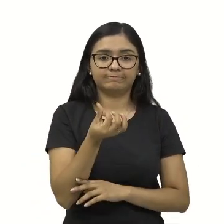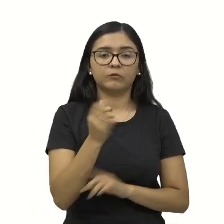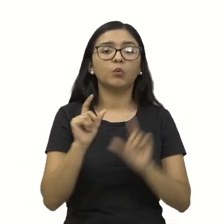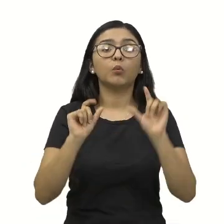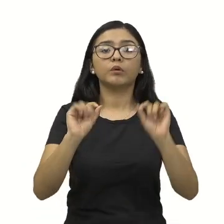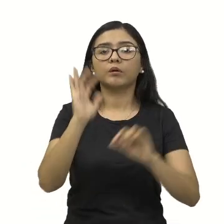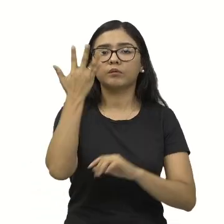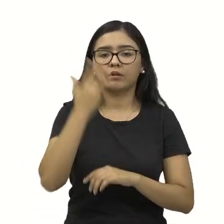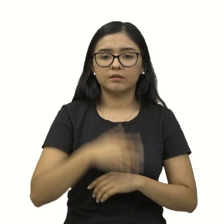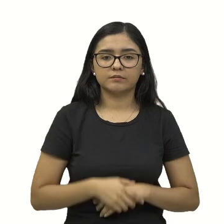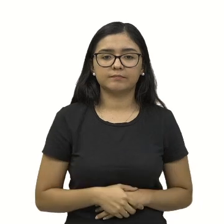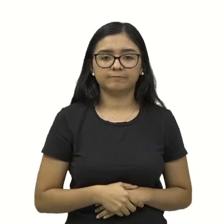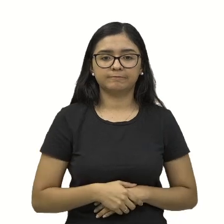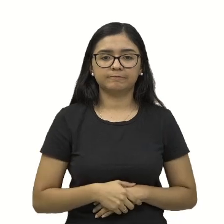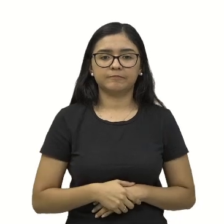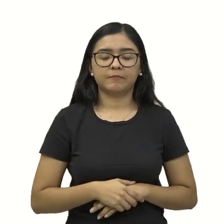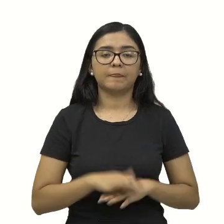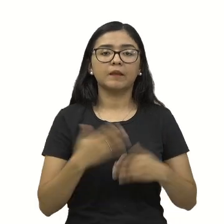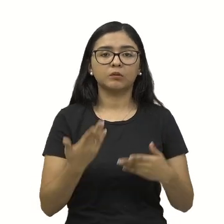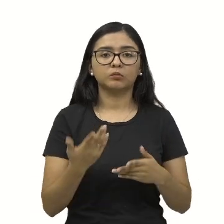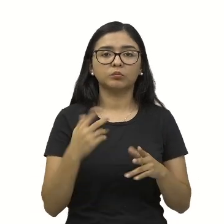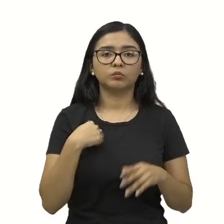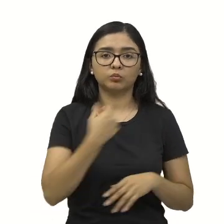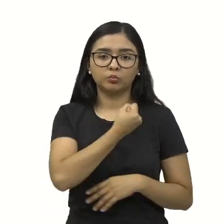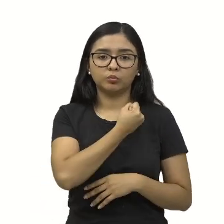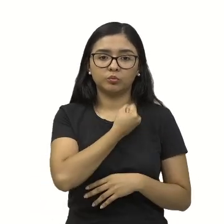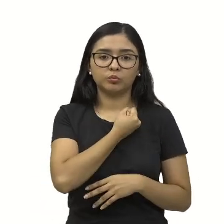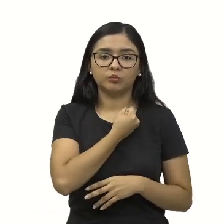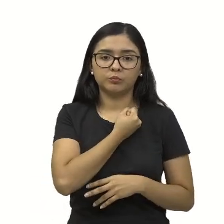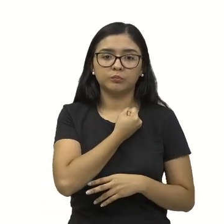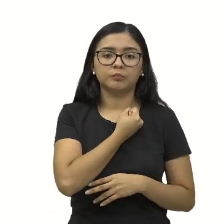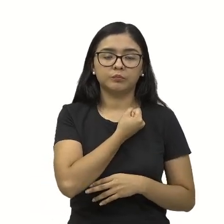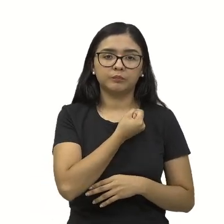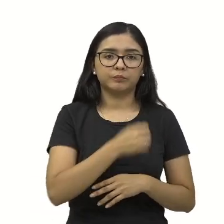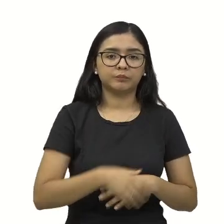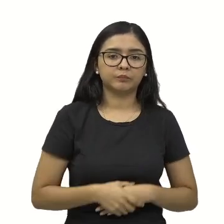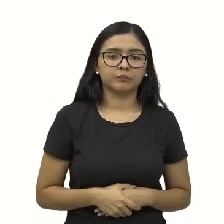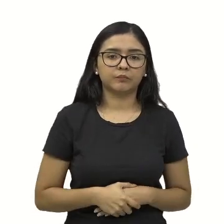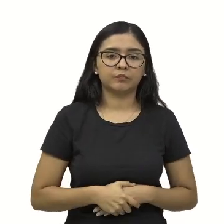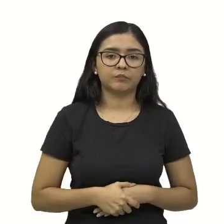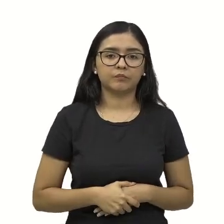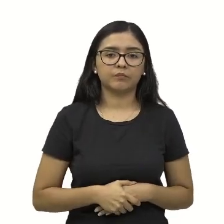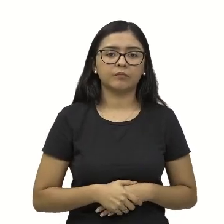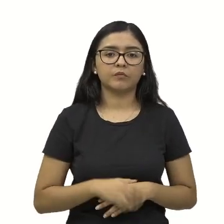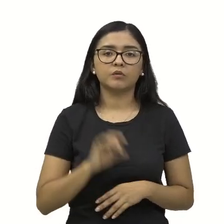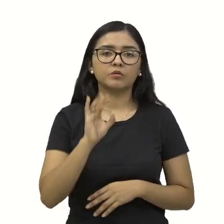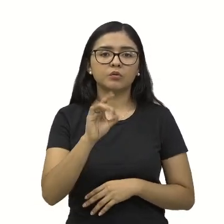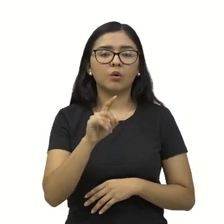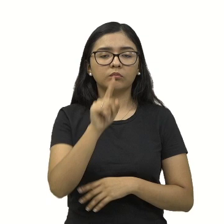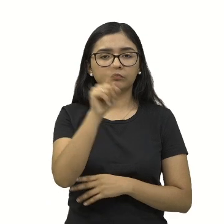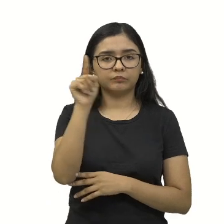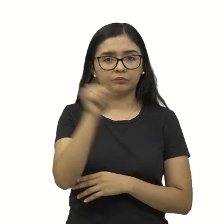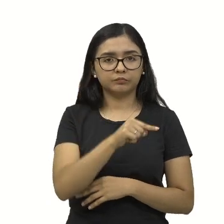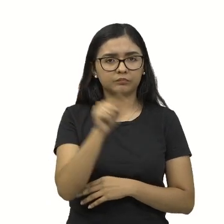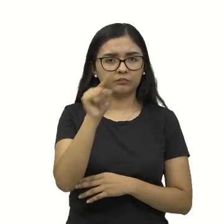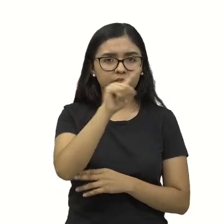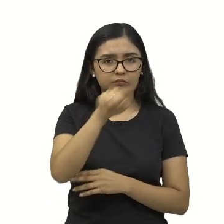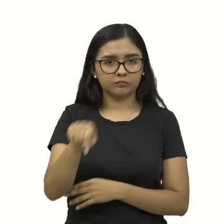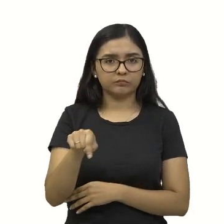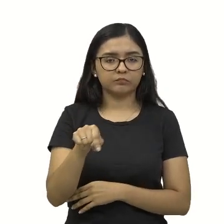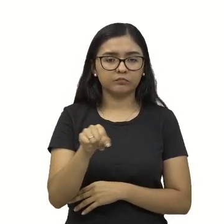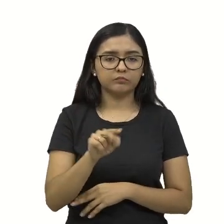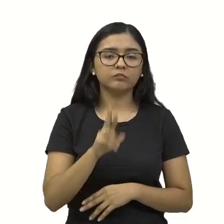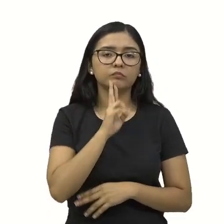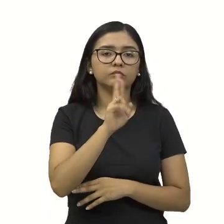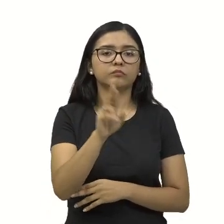acontece aqui são números simétricos, né? Ó, números simétricos eu apenas simplifico, eu cancelo e o